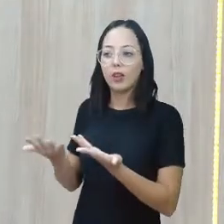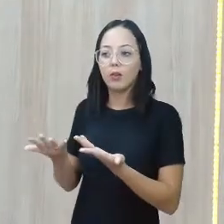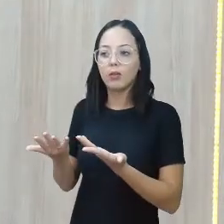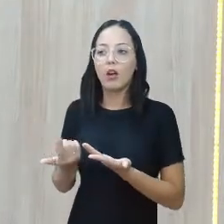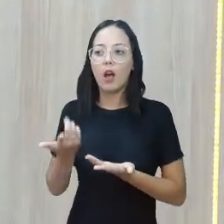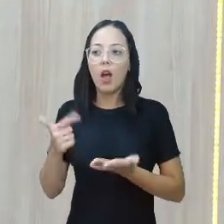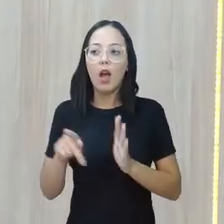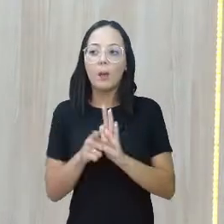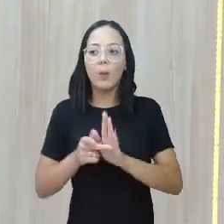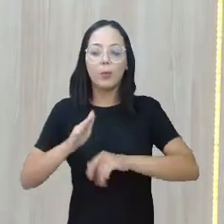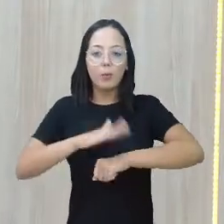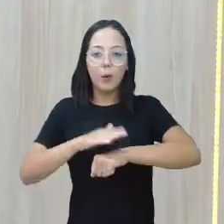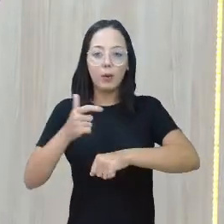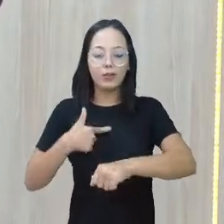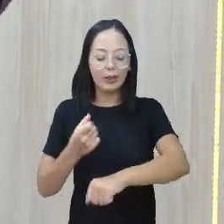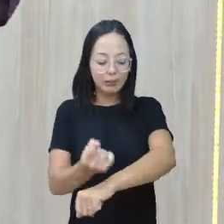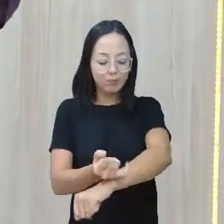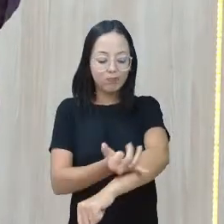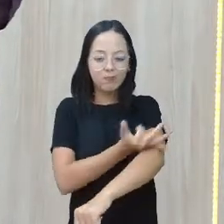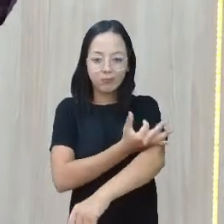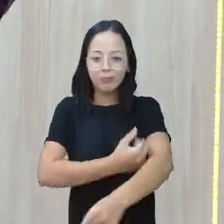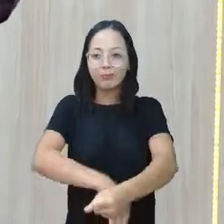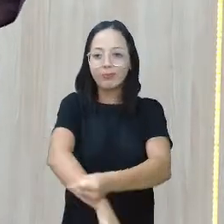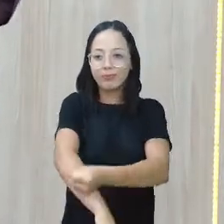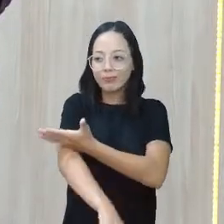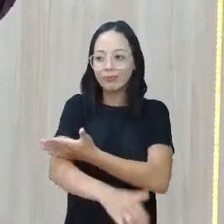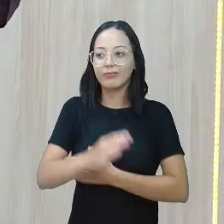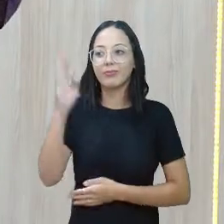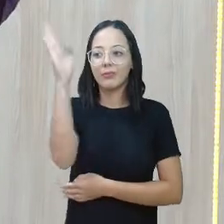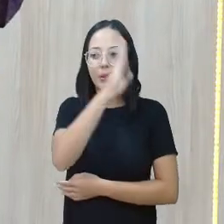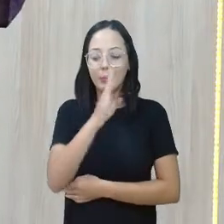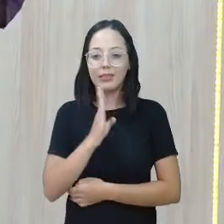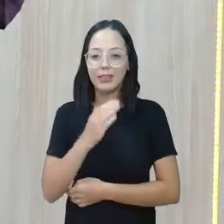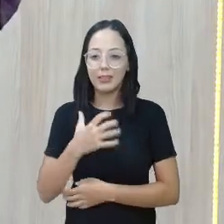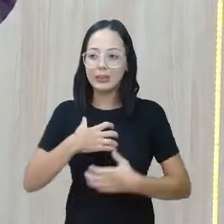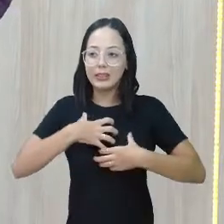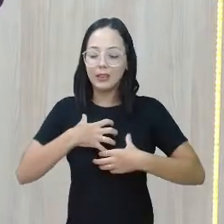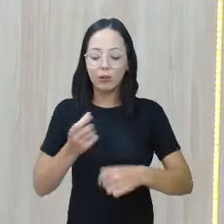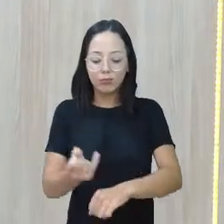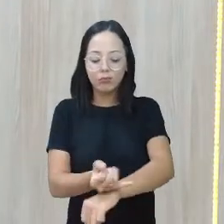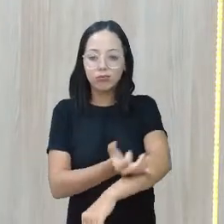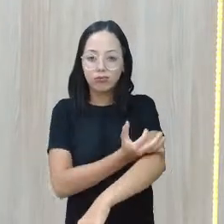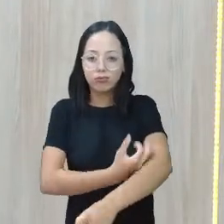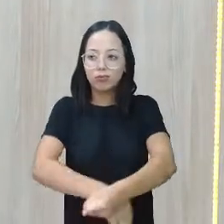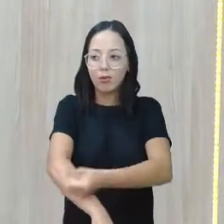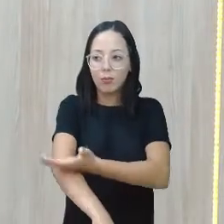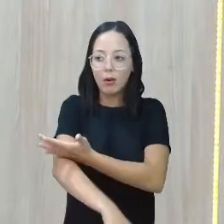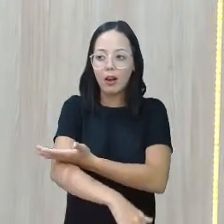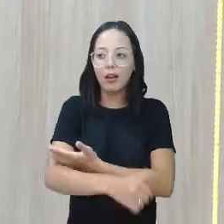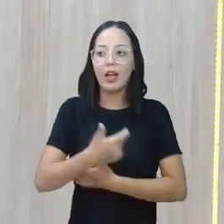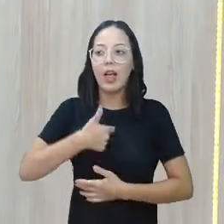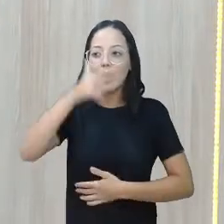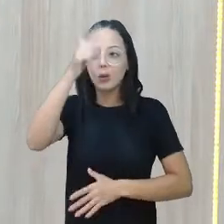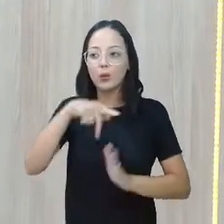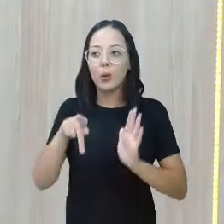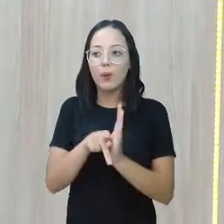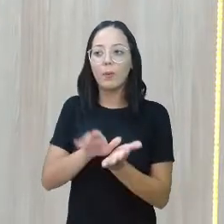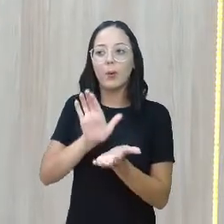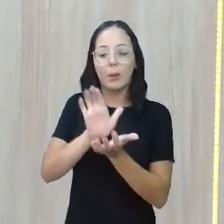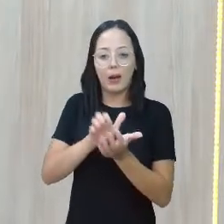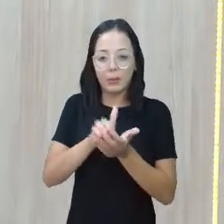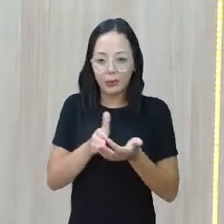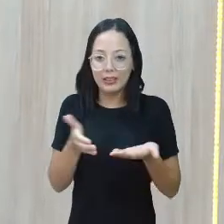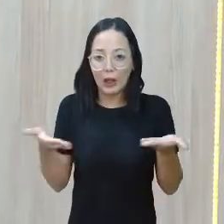momento que me emociona enquanto brasileira, não é? Me considero mais pernambucana do que brasileira